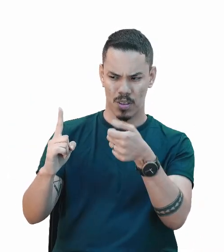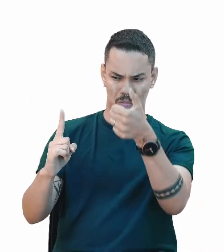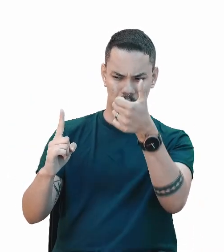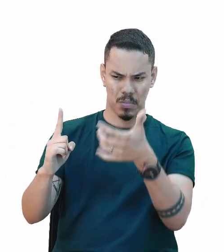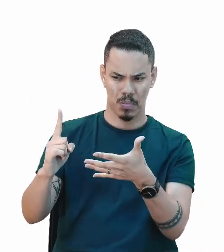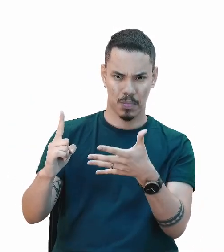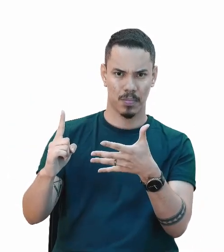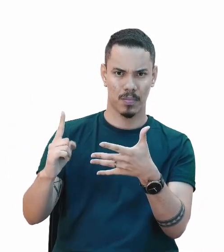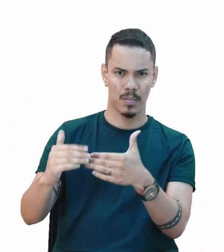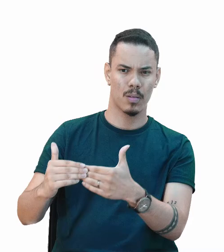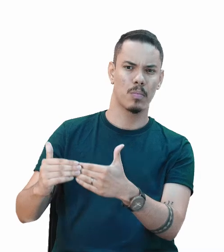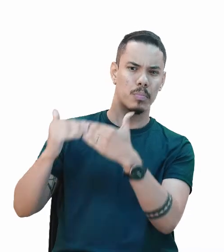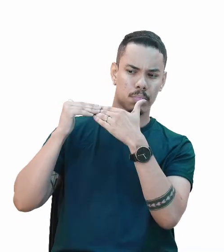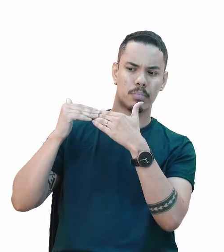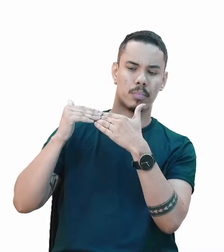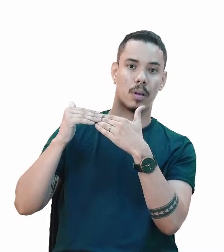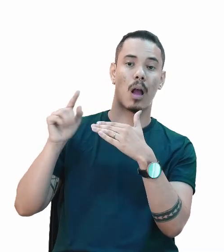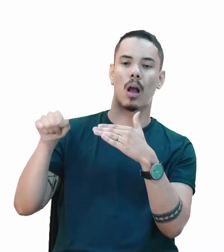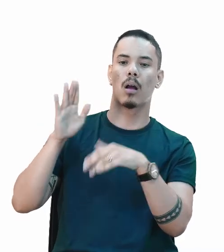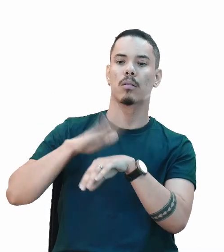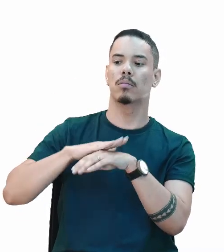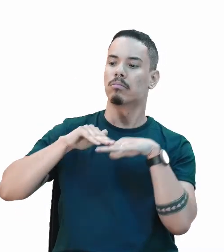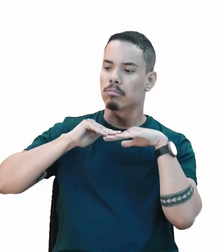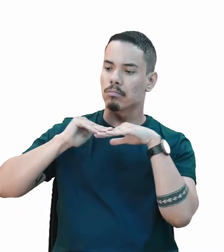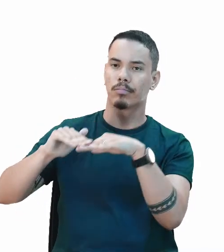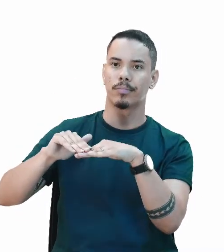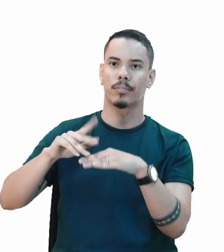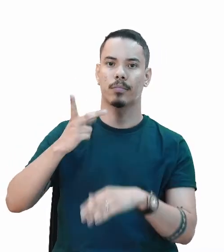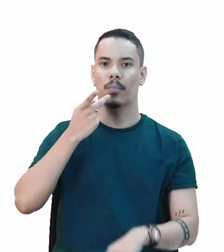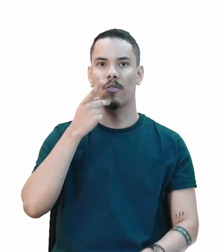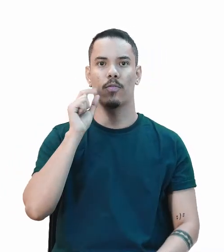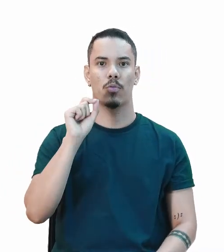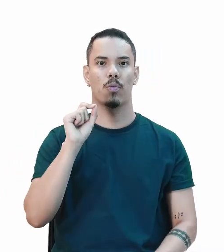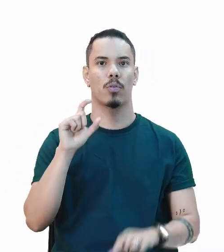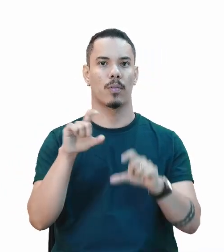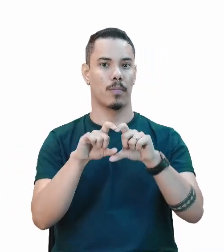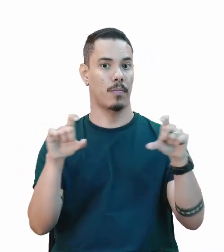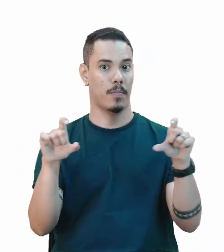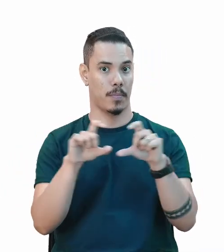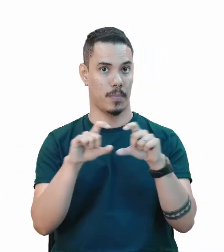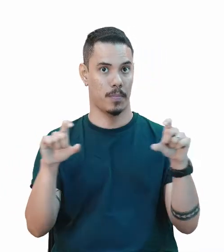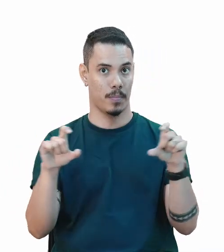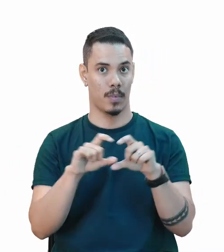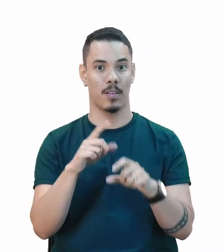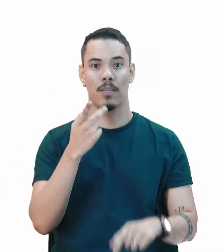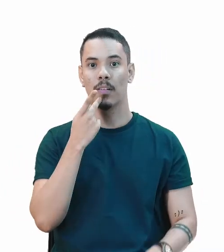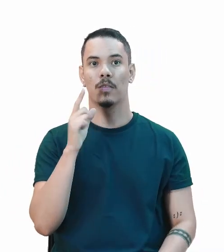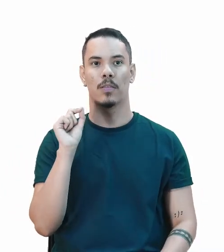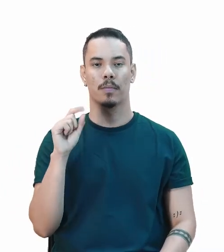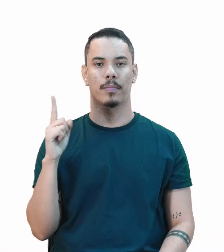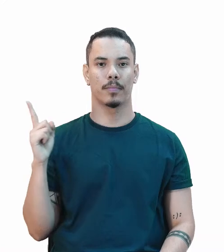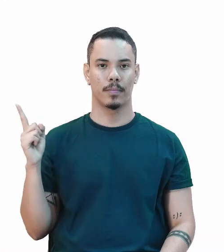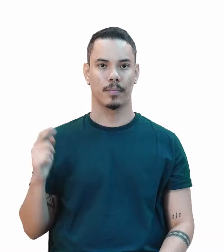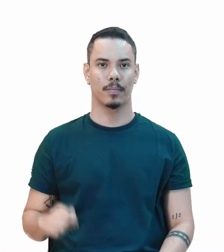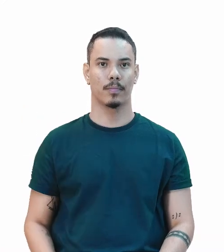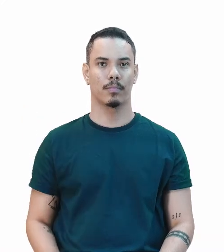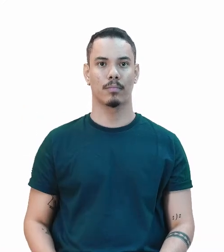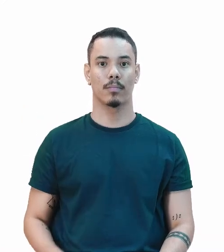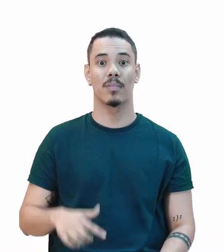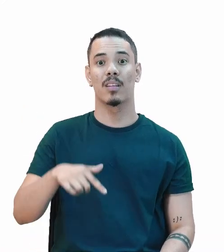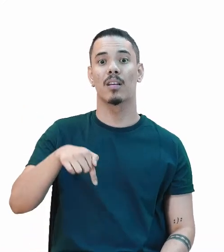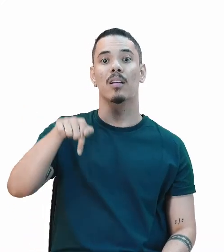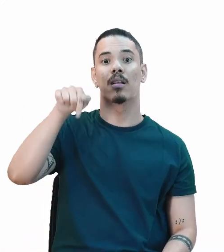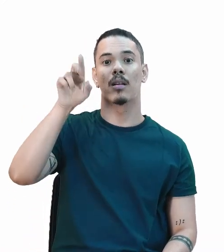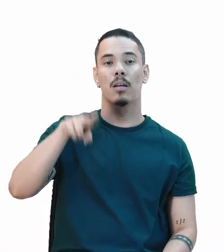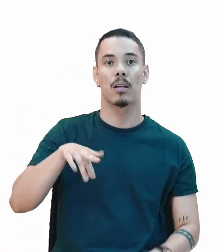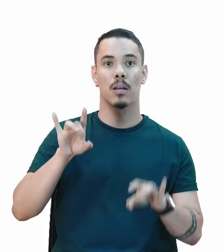ele questionou sua presença citando um verso de Eurípides, da qual diz: quem